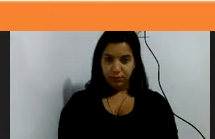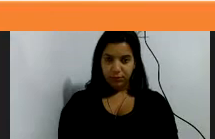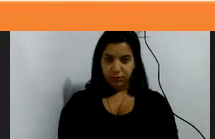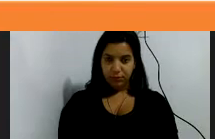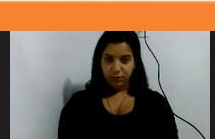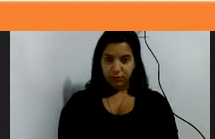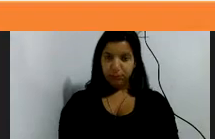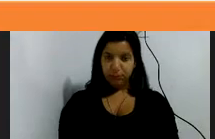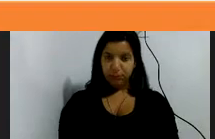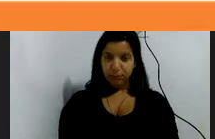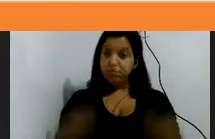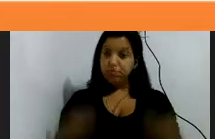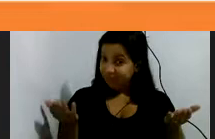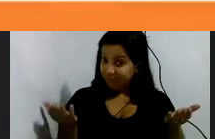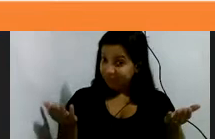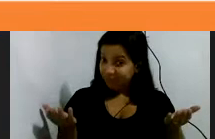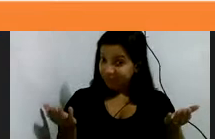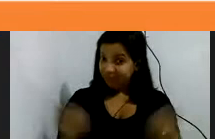Hein, pessoal?